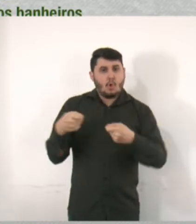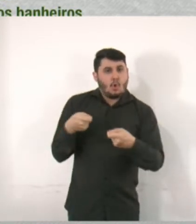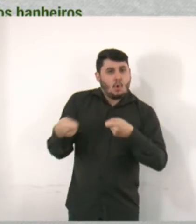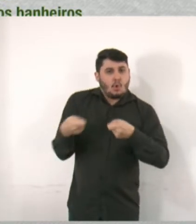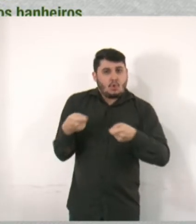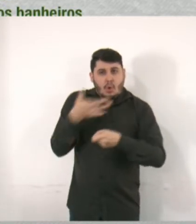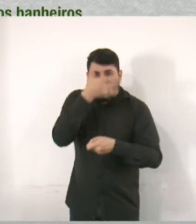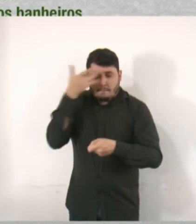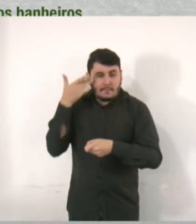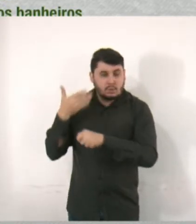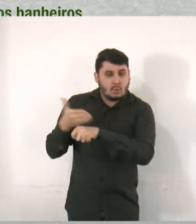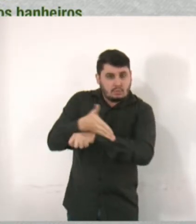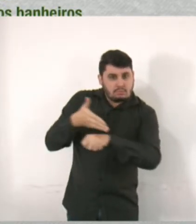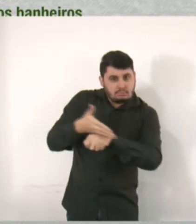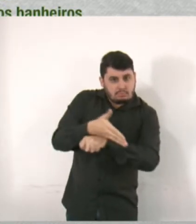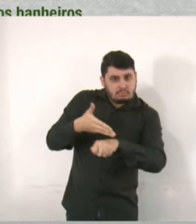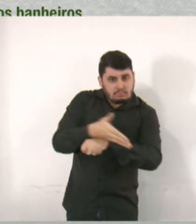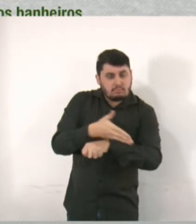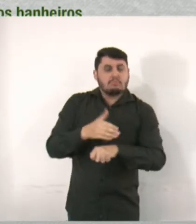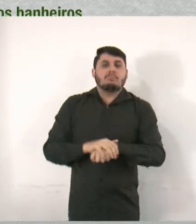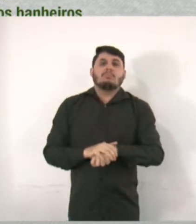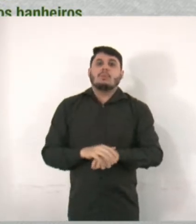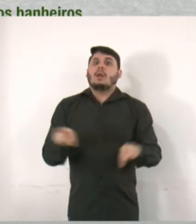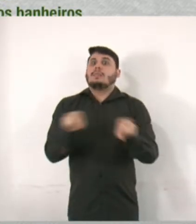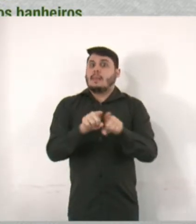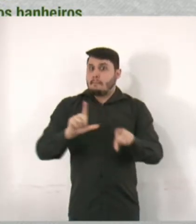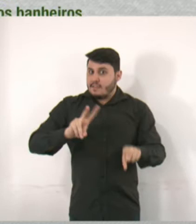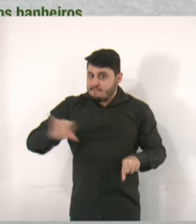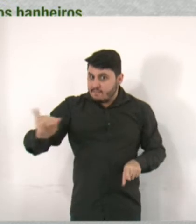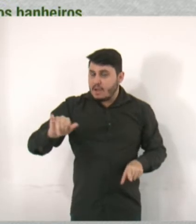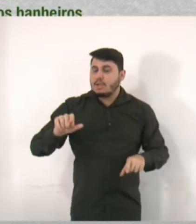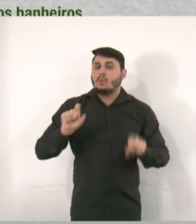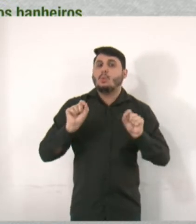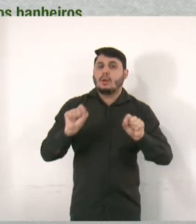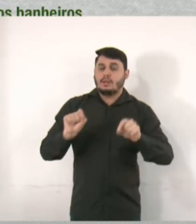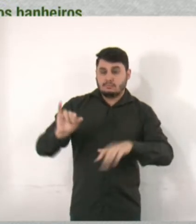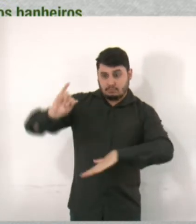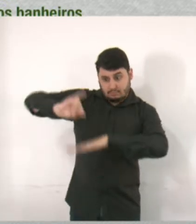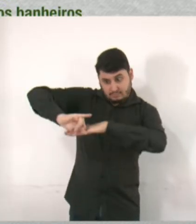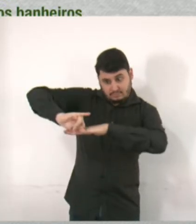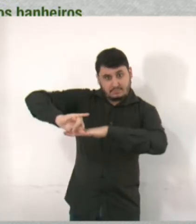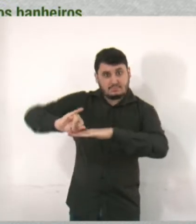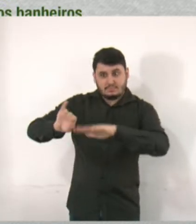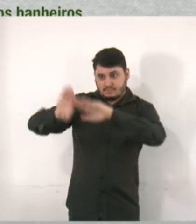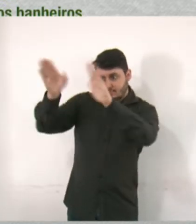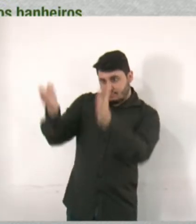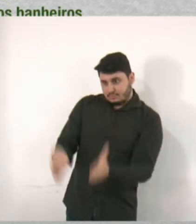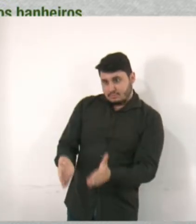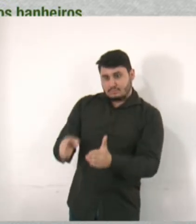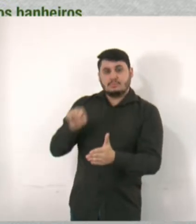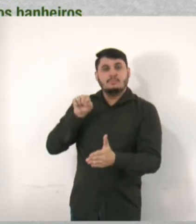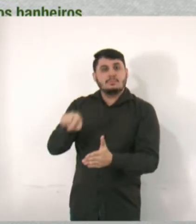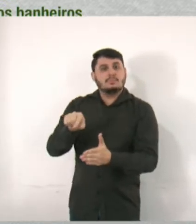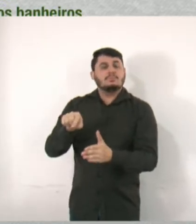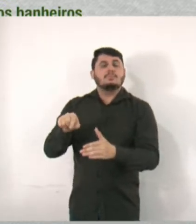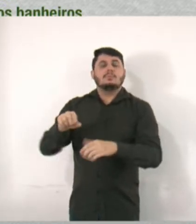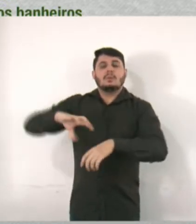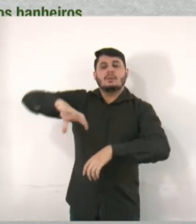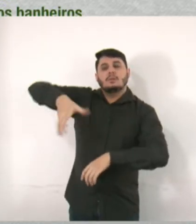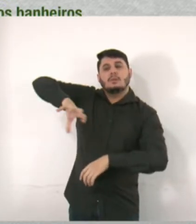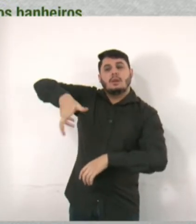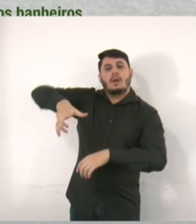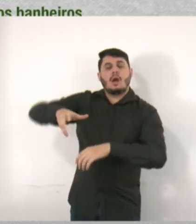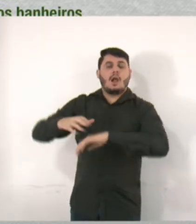instalação também de estações de higienização. Então o Poder Público Municipal disponibilizará estações de higienização das